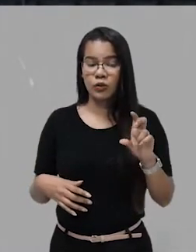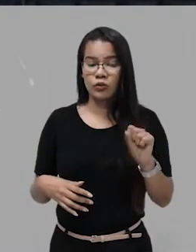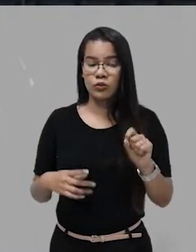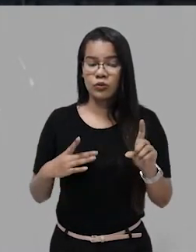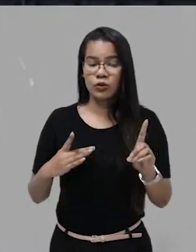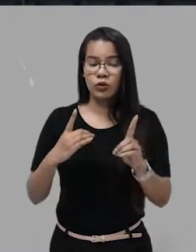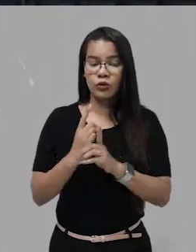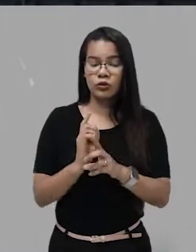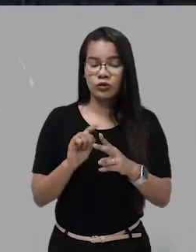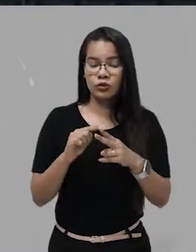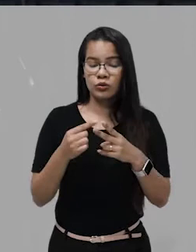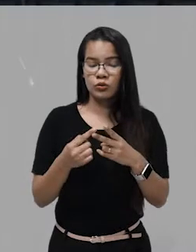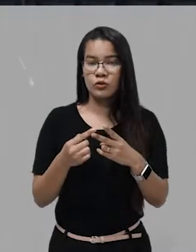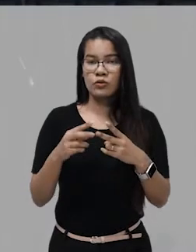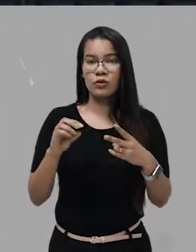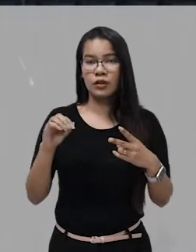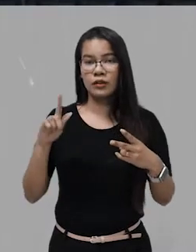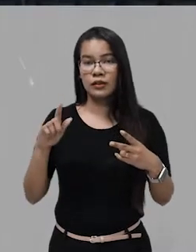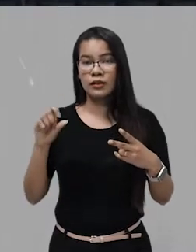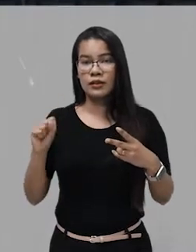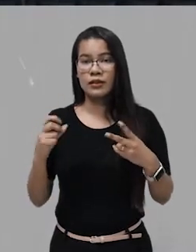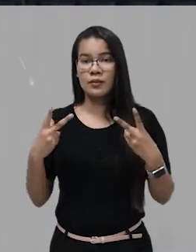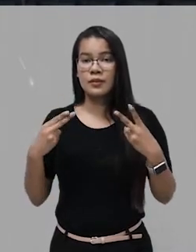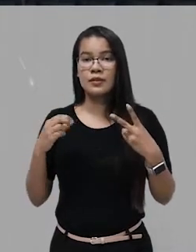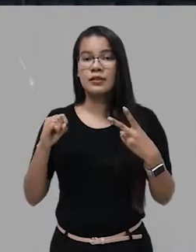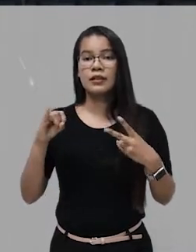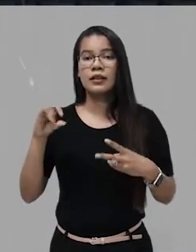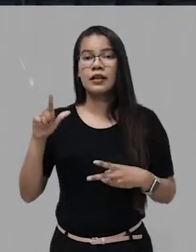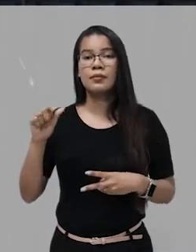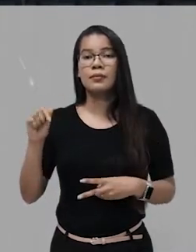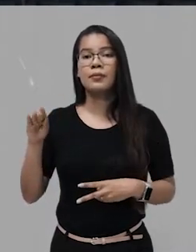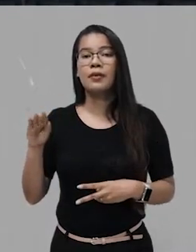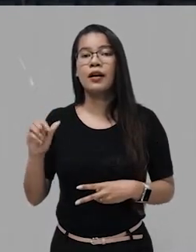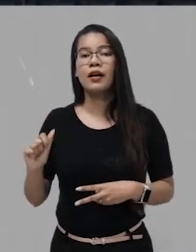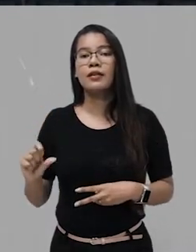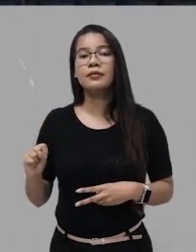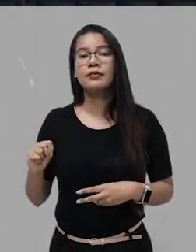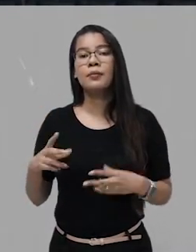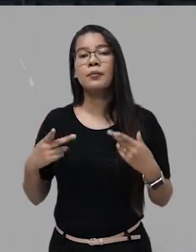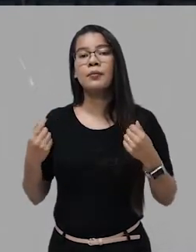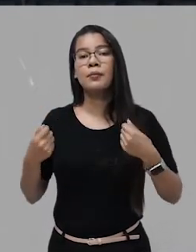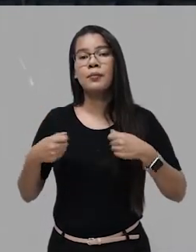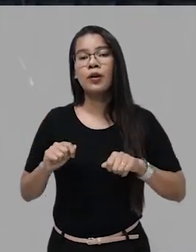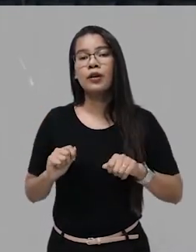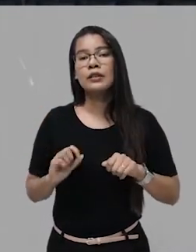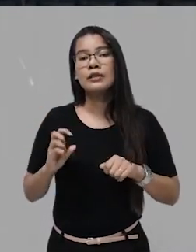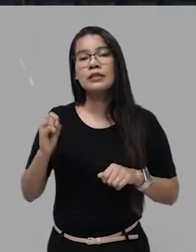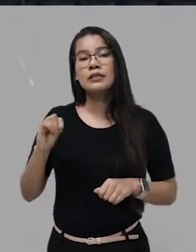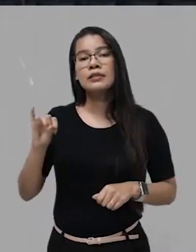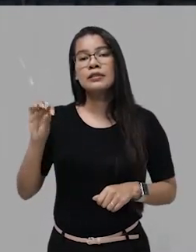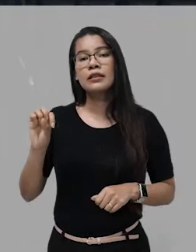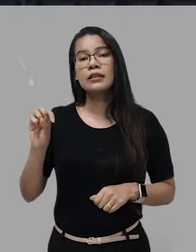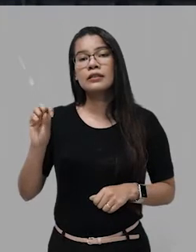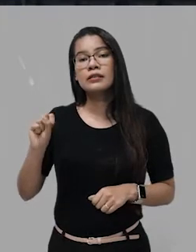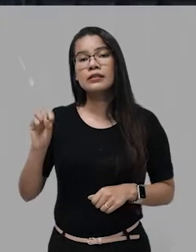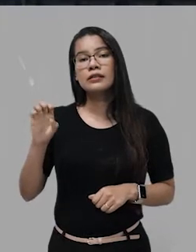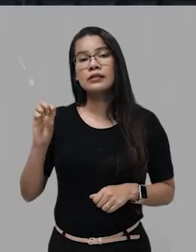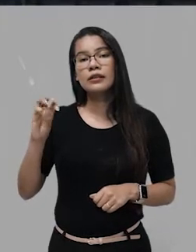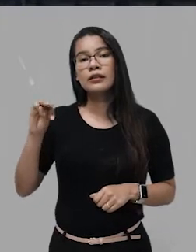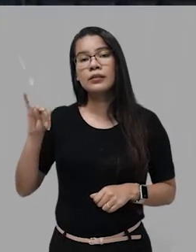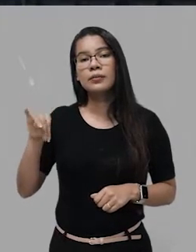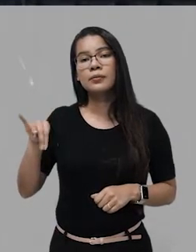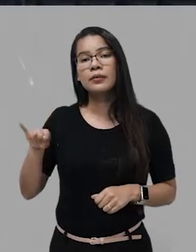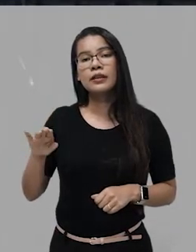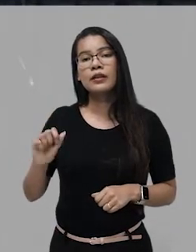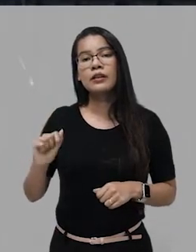turma, uma é semivogal, a outra é vogal. Pode ser o inverso também, a vogal primeiro, depois a semivogal.